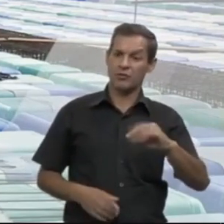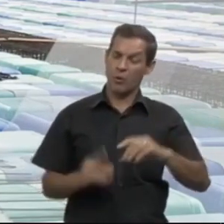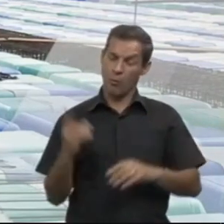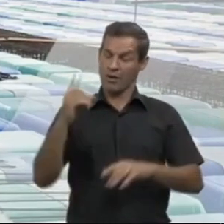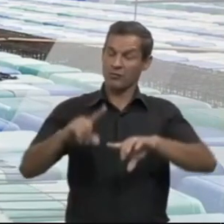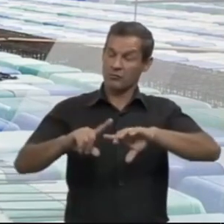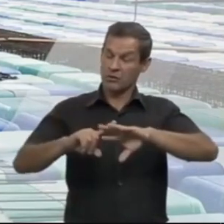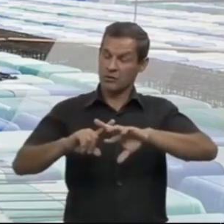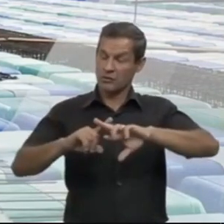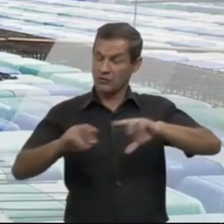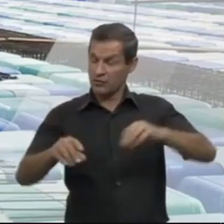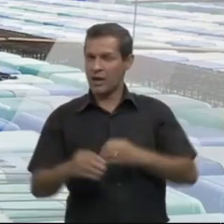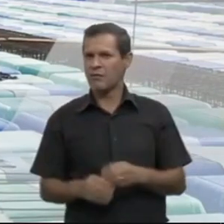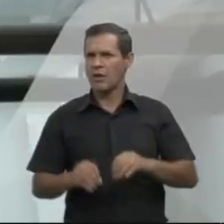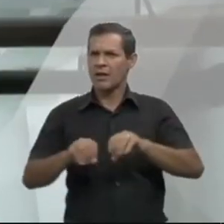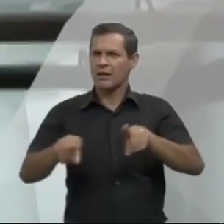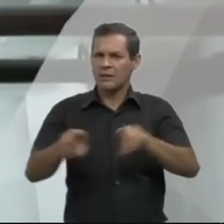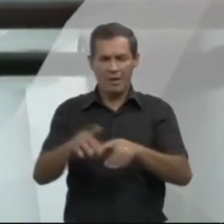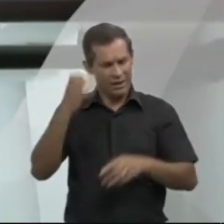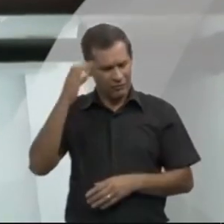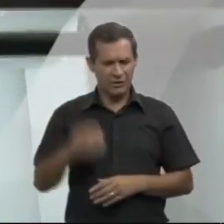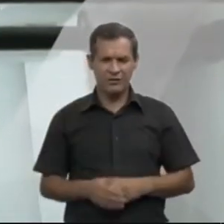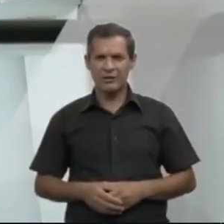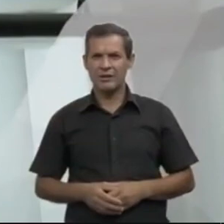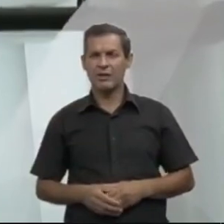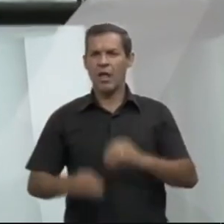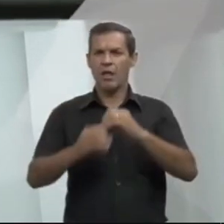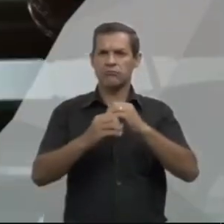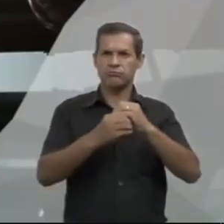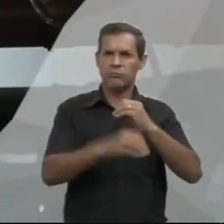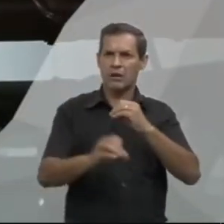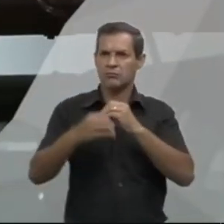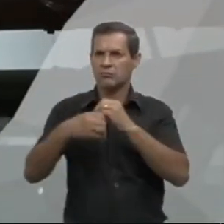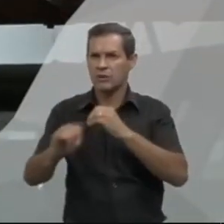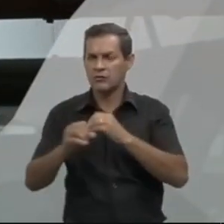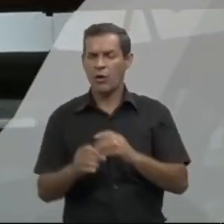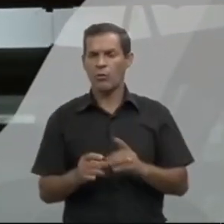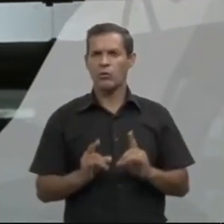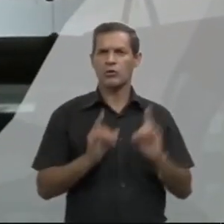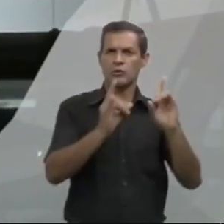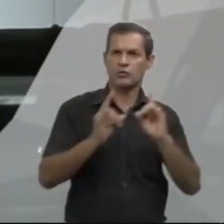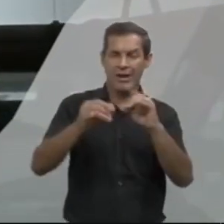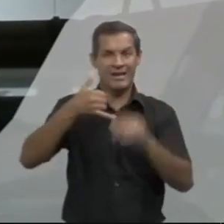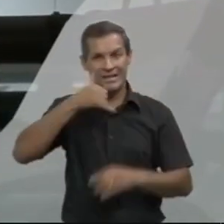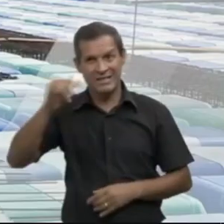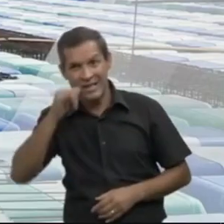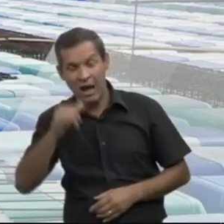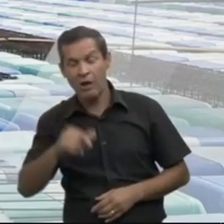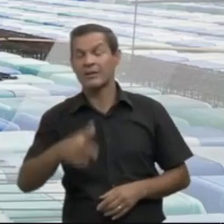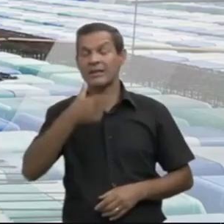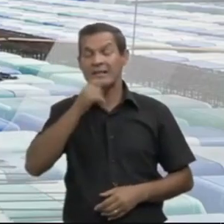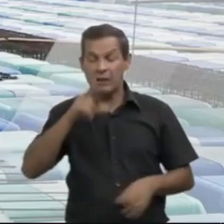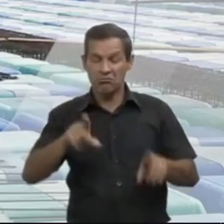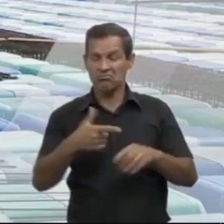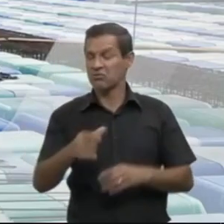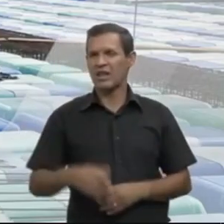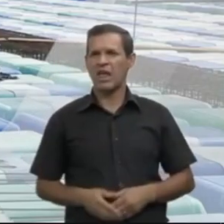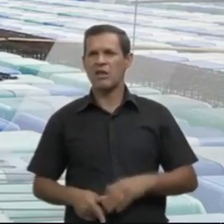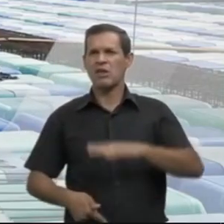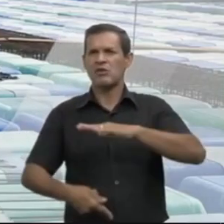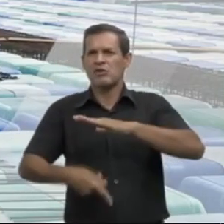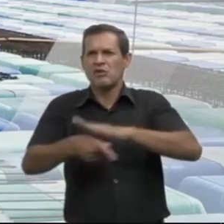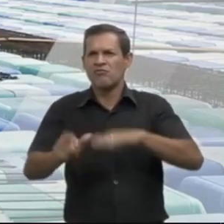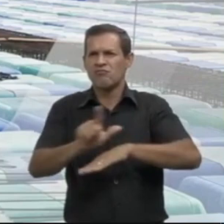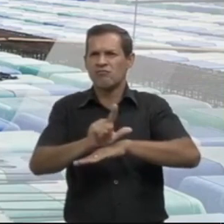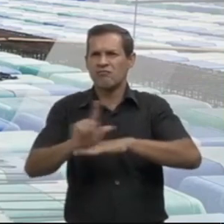dos pavimentos e facilita bastante também a passagem das instalações prediais, principalmente elétrica e hidráulica, porque como não tem vigas altas,